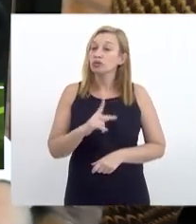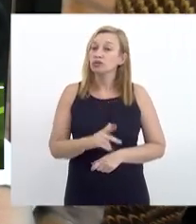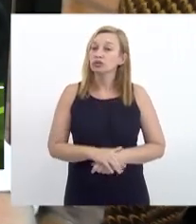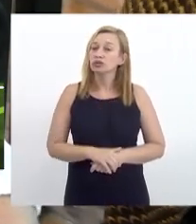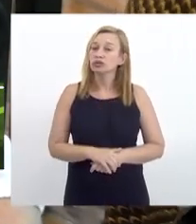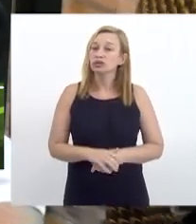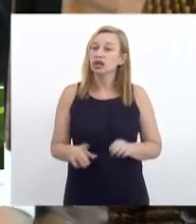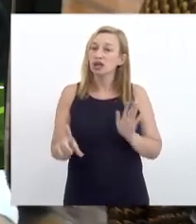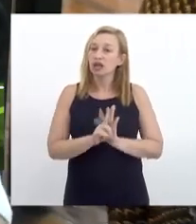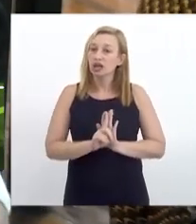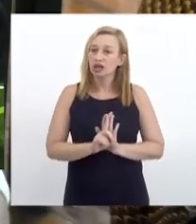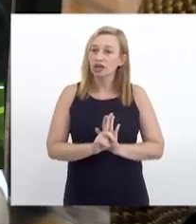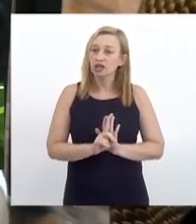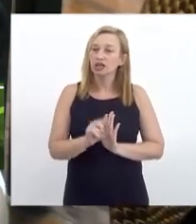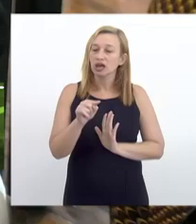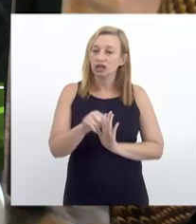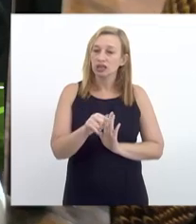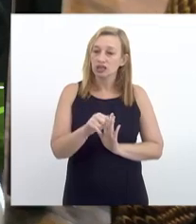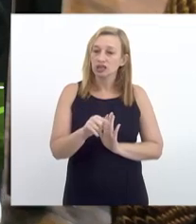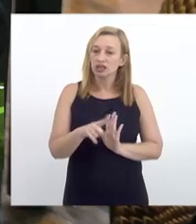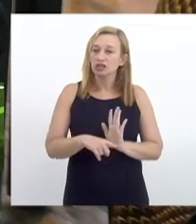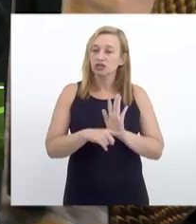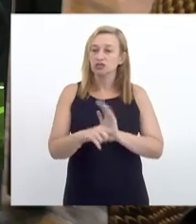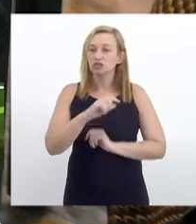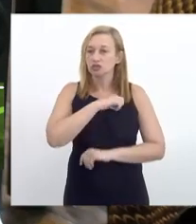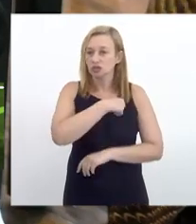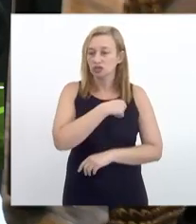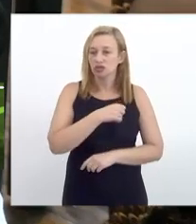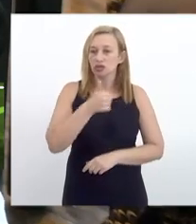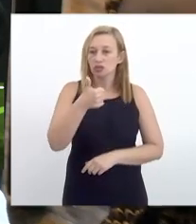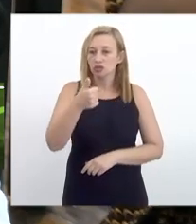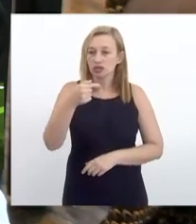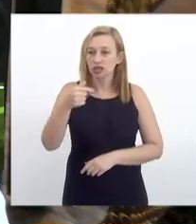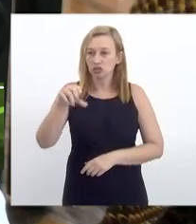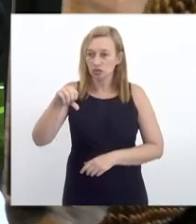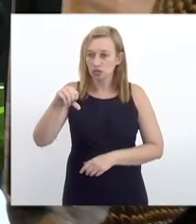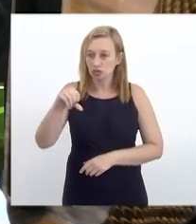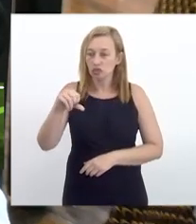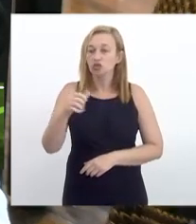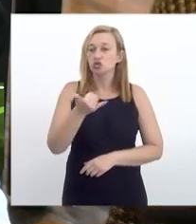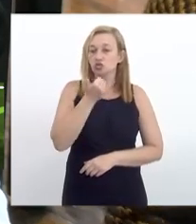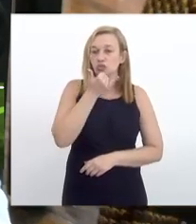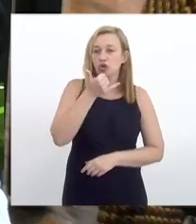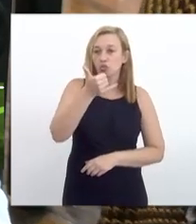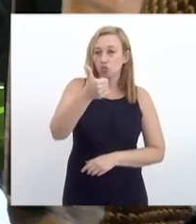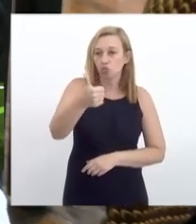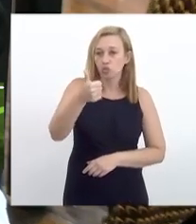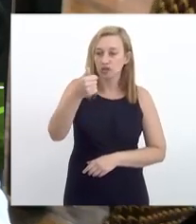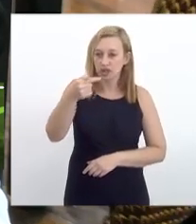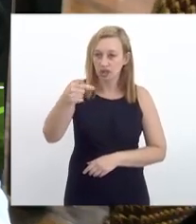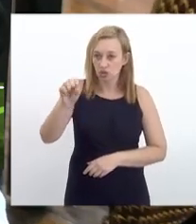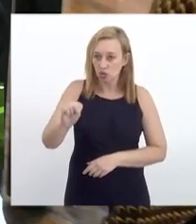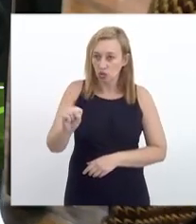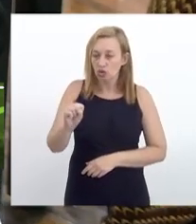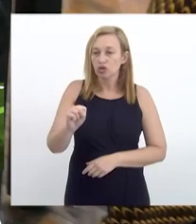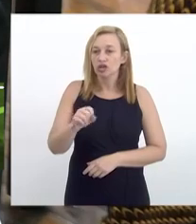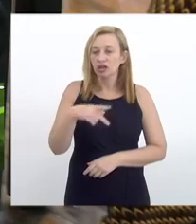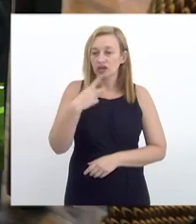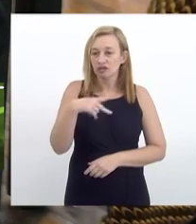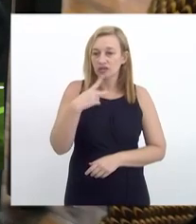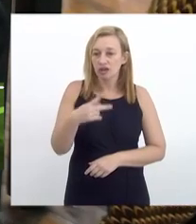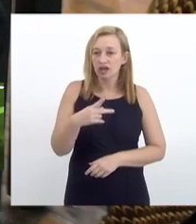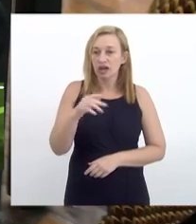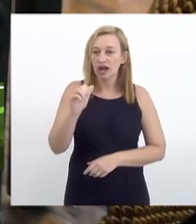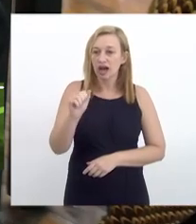própria legislação Aqui do regime de recuperação fiscal A própria lei 179 178 Ela faz essa diferenciação Quando ela fala de